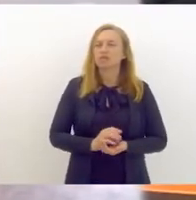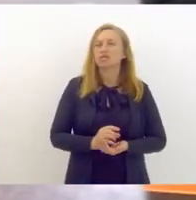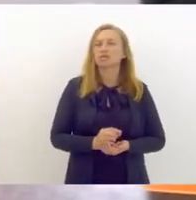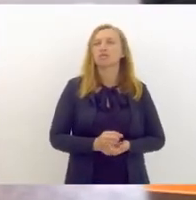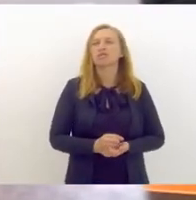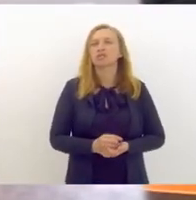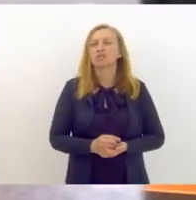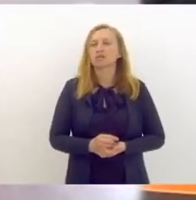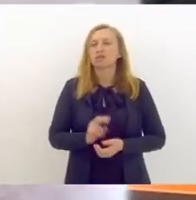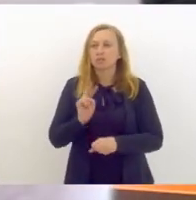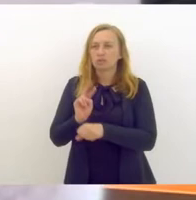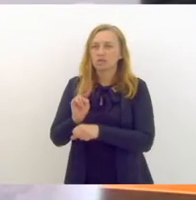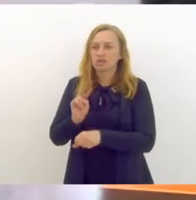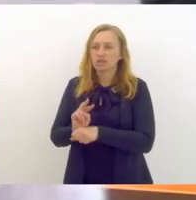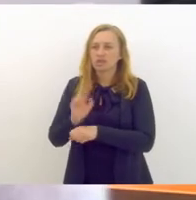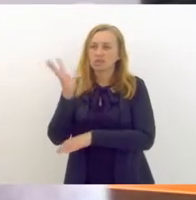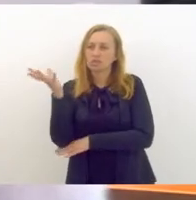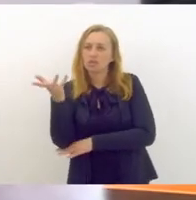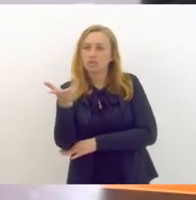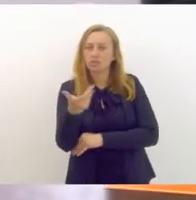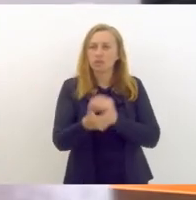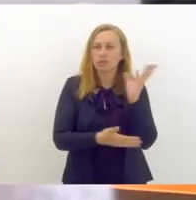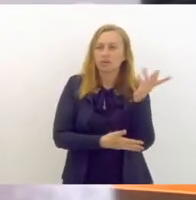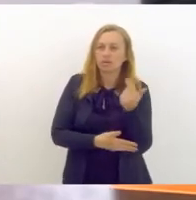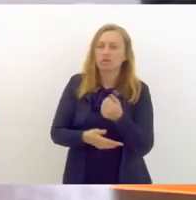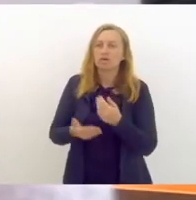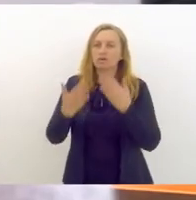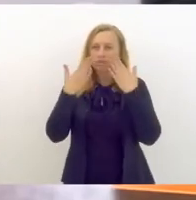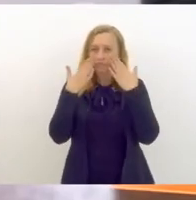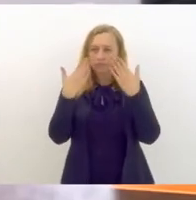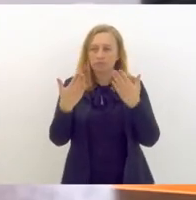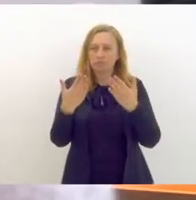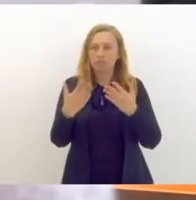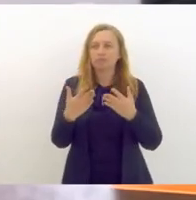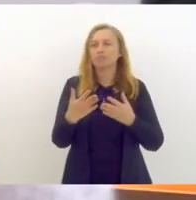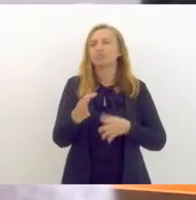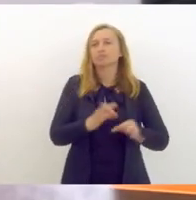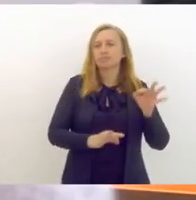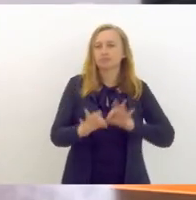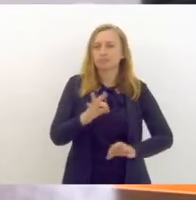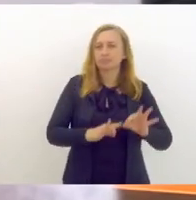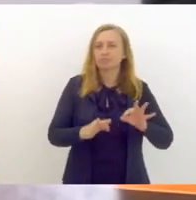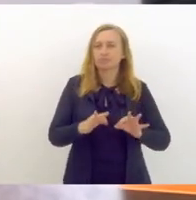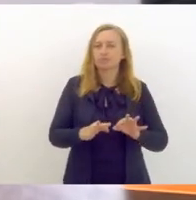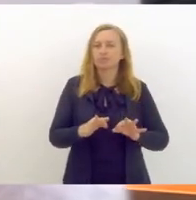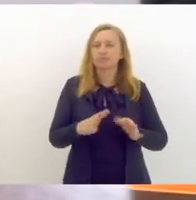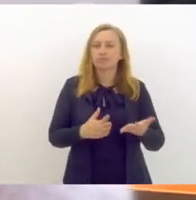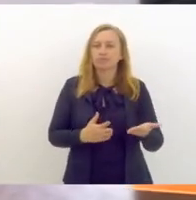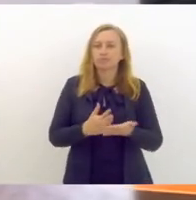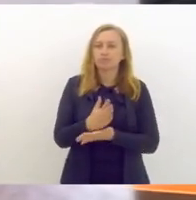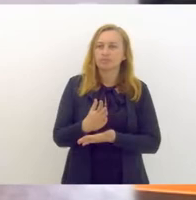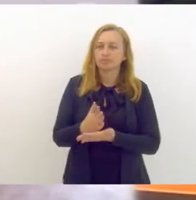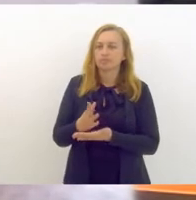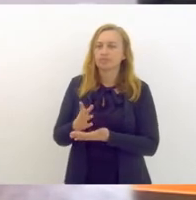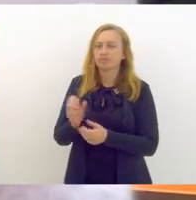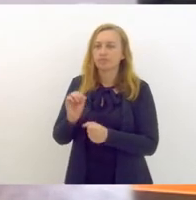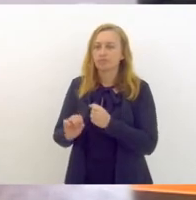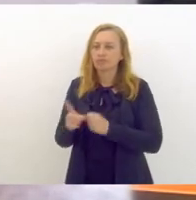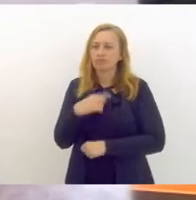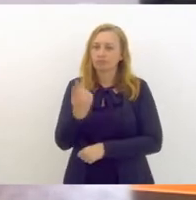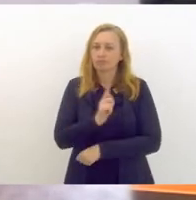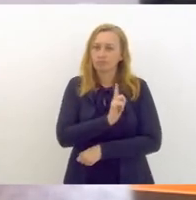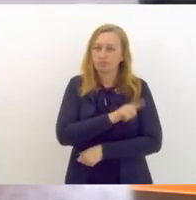ambiental, cujos projetos são previamente apresentados à Câmara de Compensação e, uma vez aprovados, são executados pelo nosso